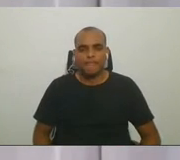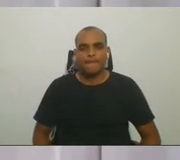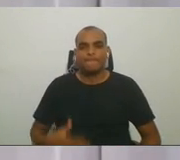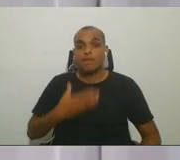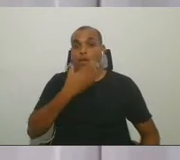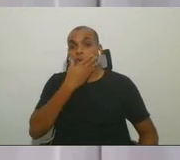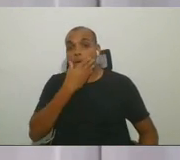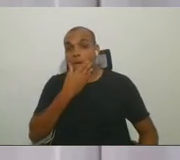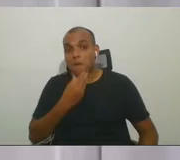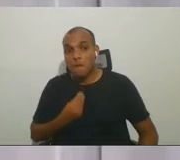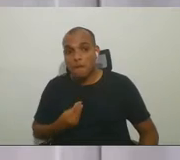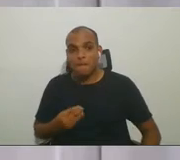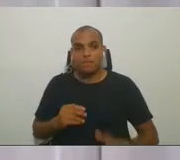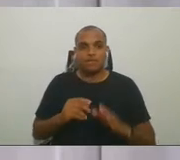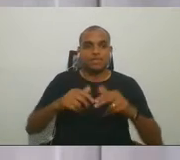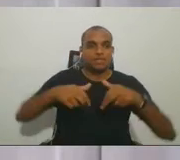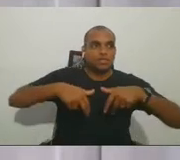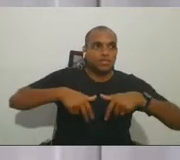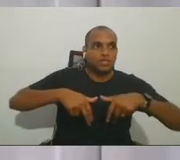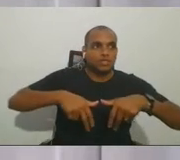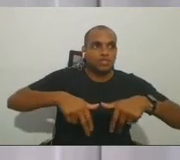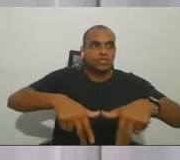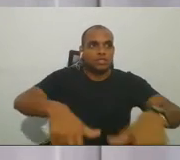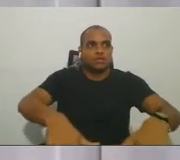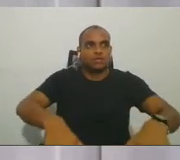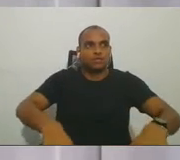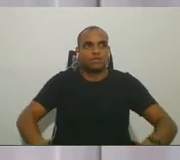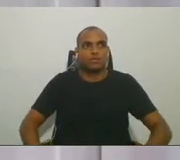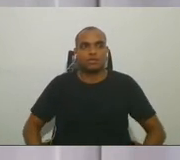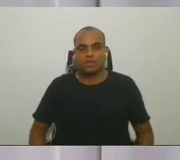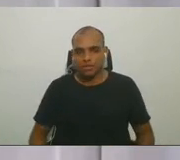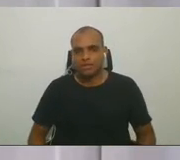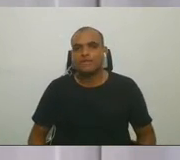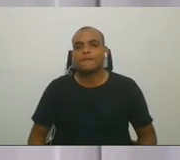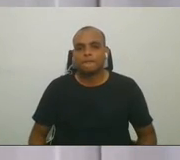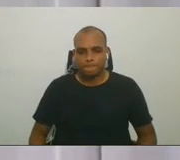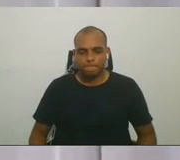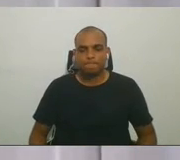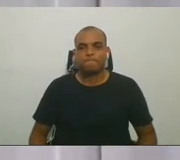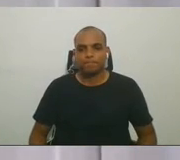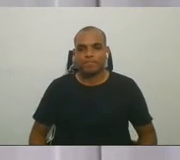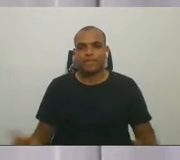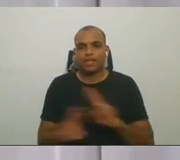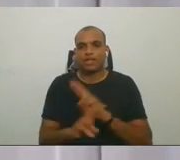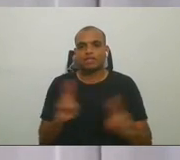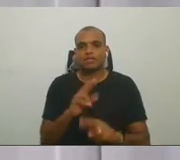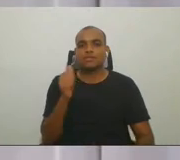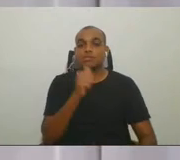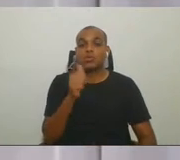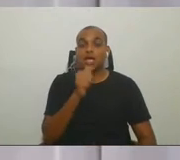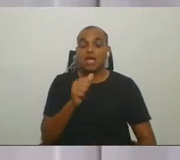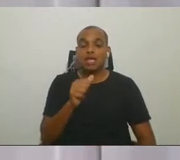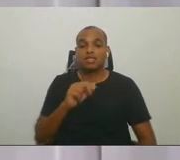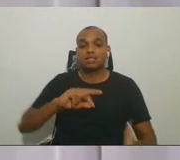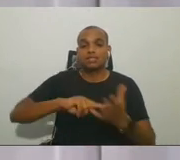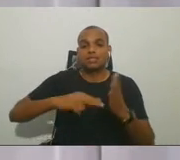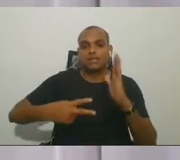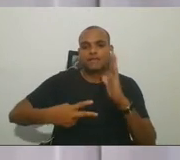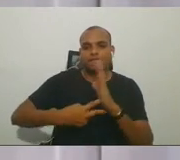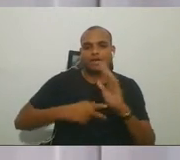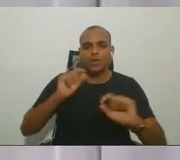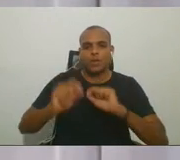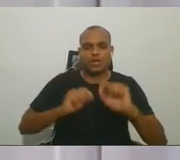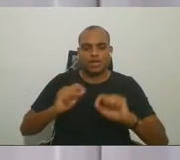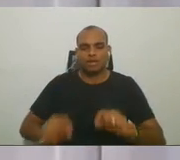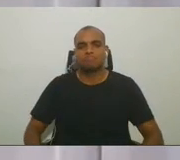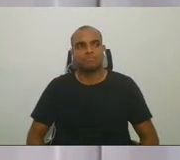por razão de gênero sejam uma aplicação também às mulheres. Quer dizer, é o suposto de